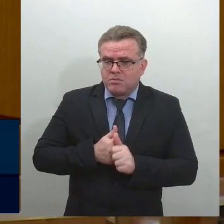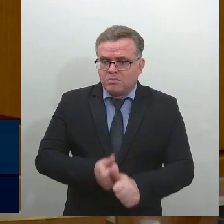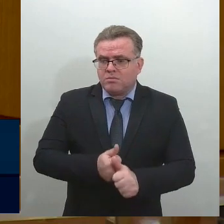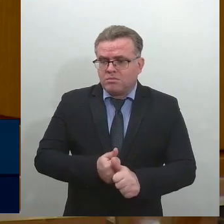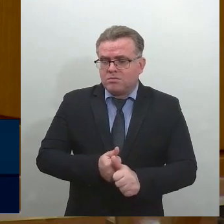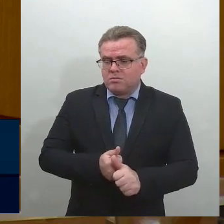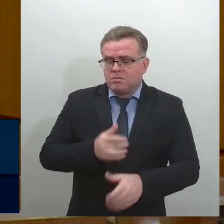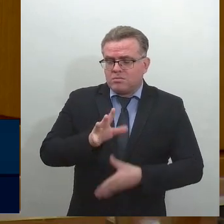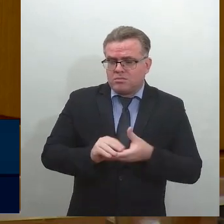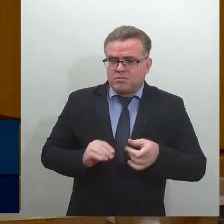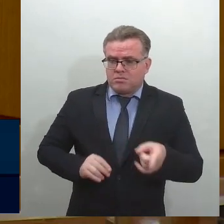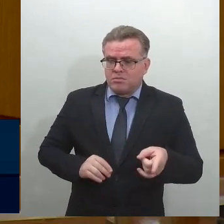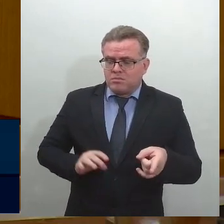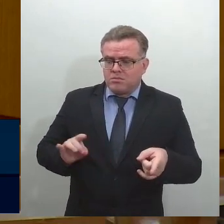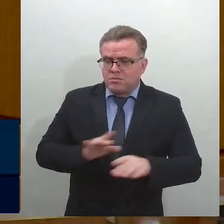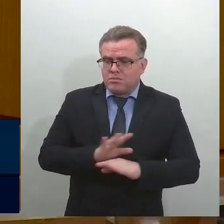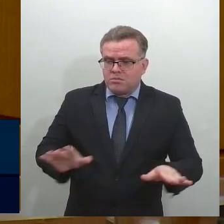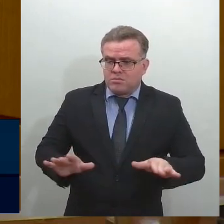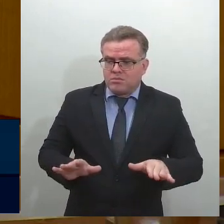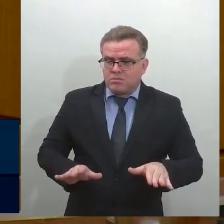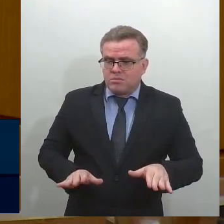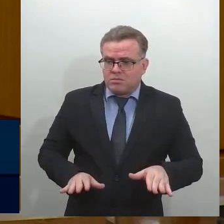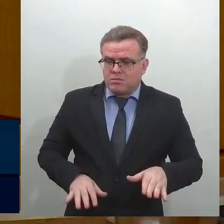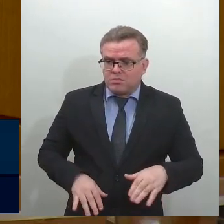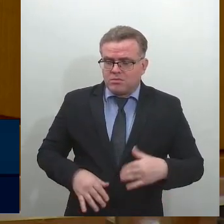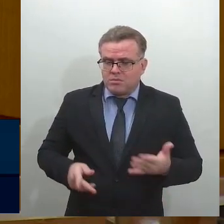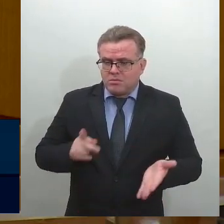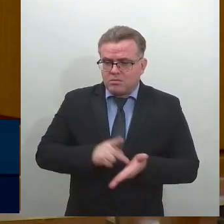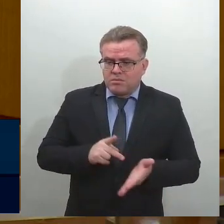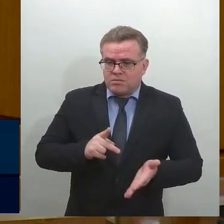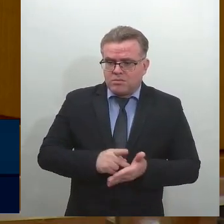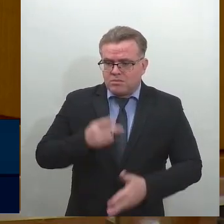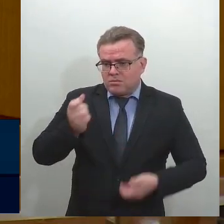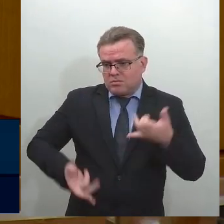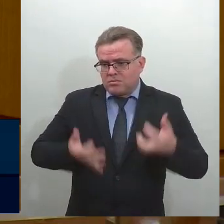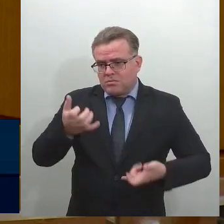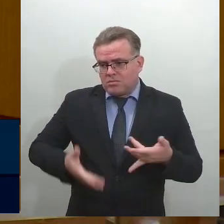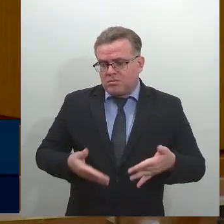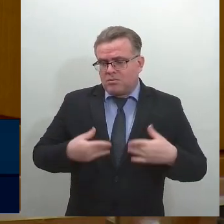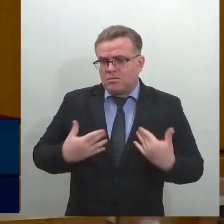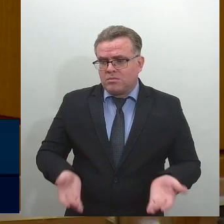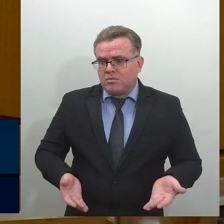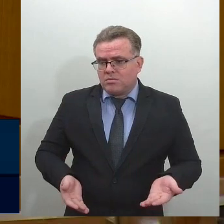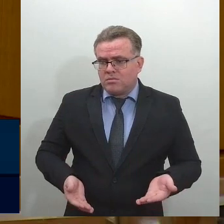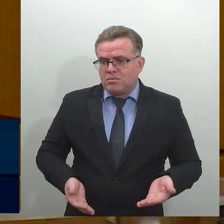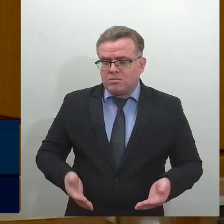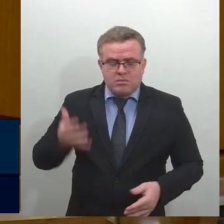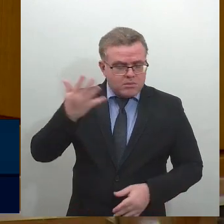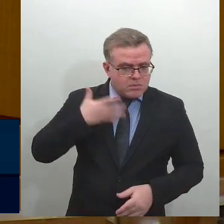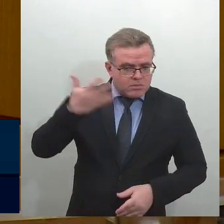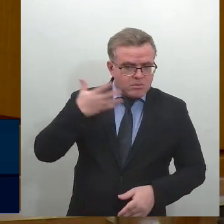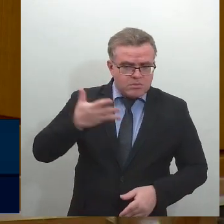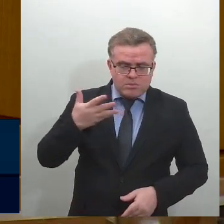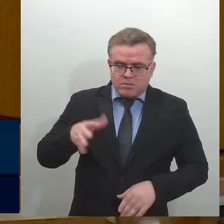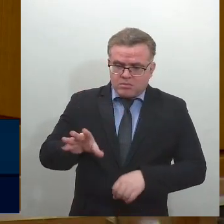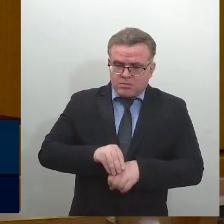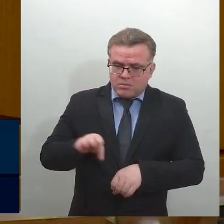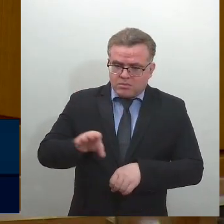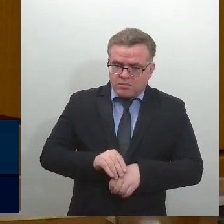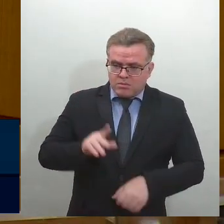não retórica. E não discurso. Porque Padre Vieira já dizia